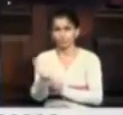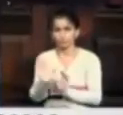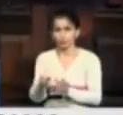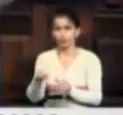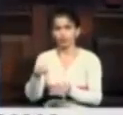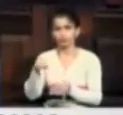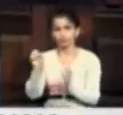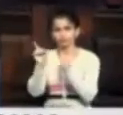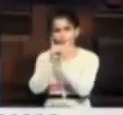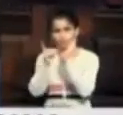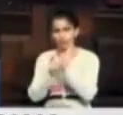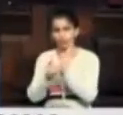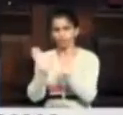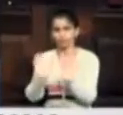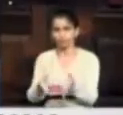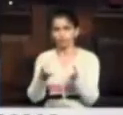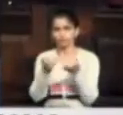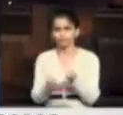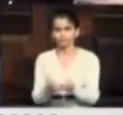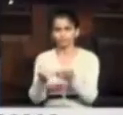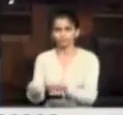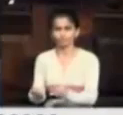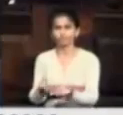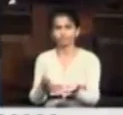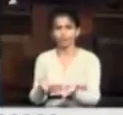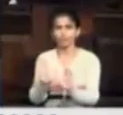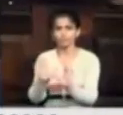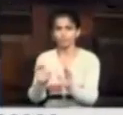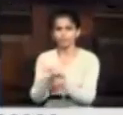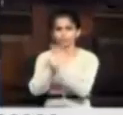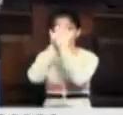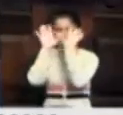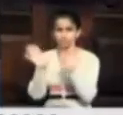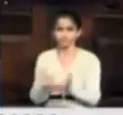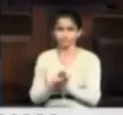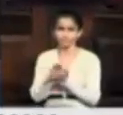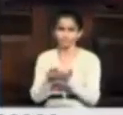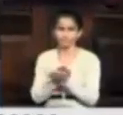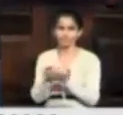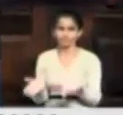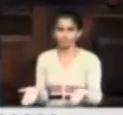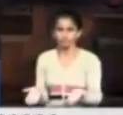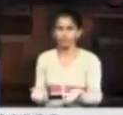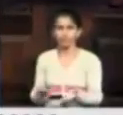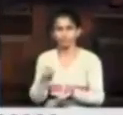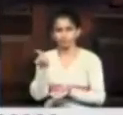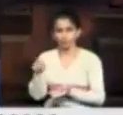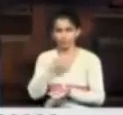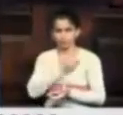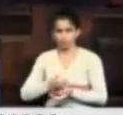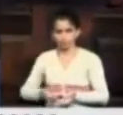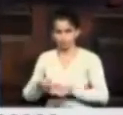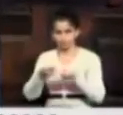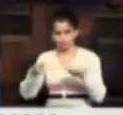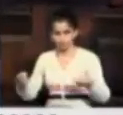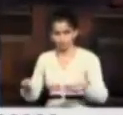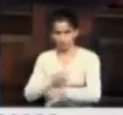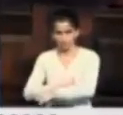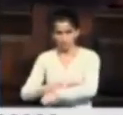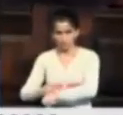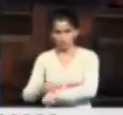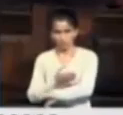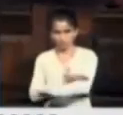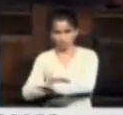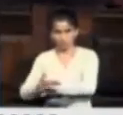isenções de forma irresponsável, sem nenhuma transparência. Então esse é um governo que não merece um cheque em branco. Esse é um governo que não